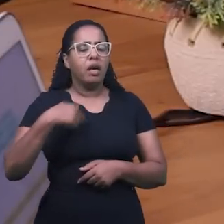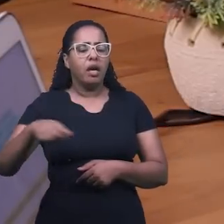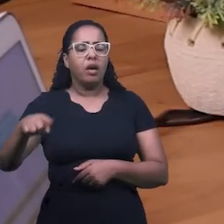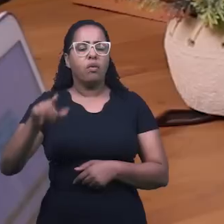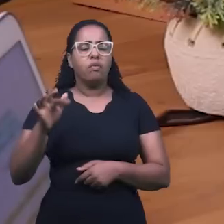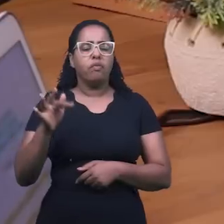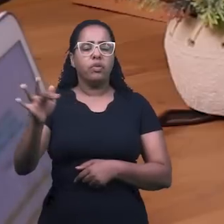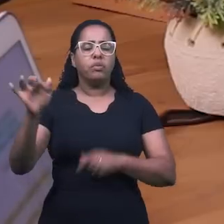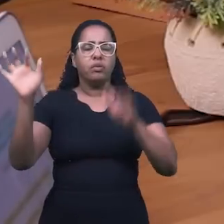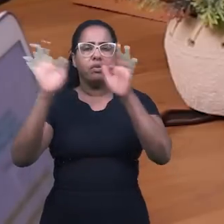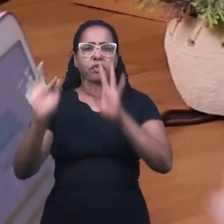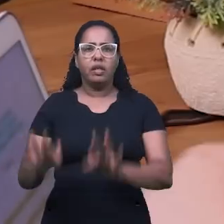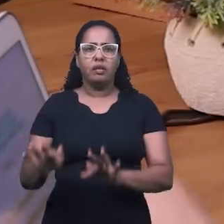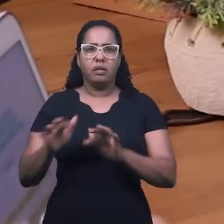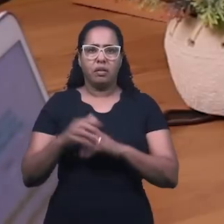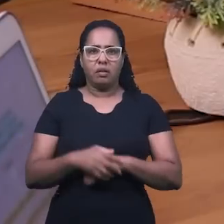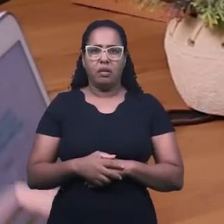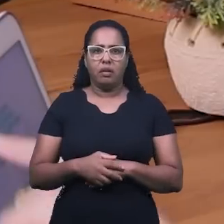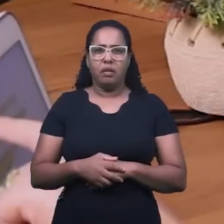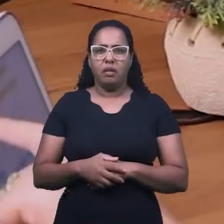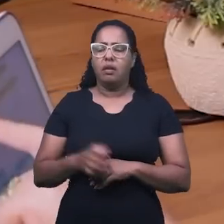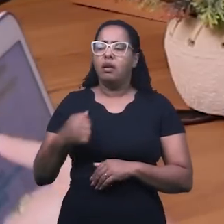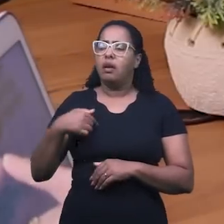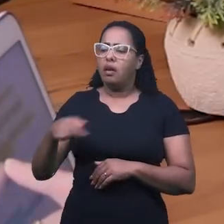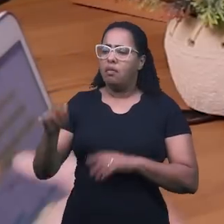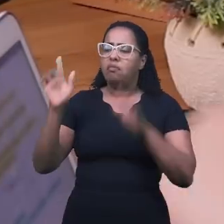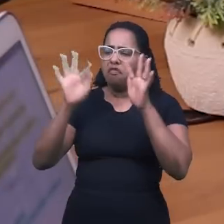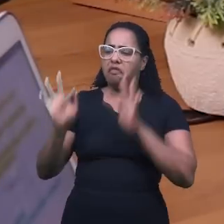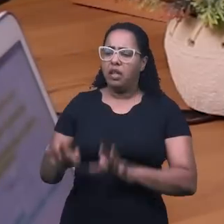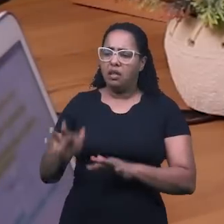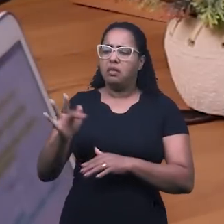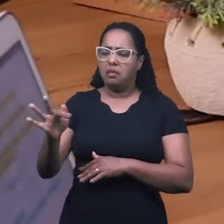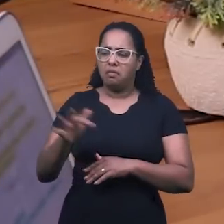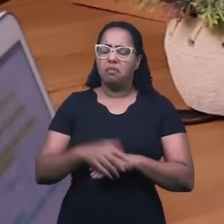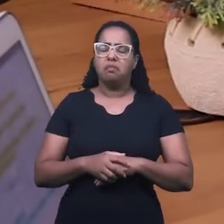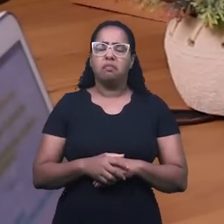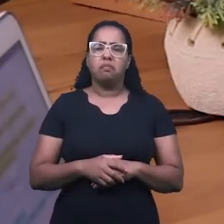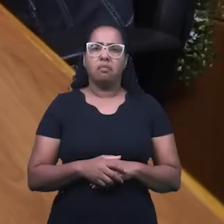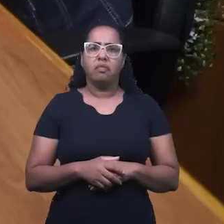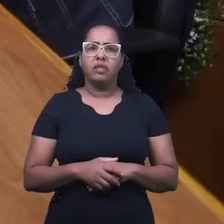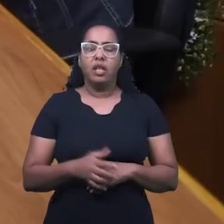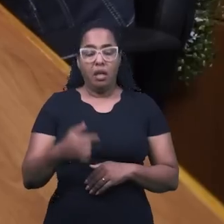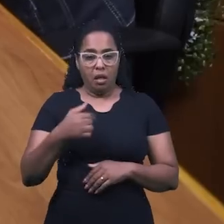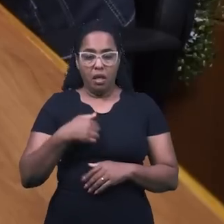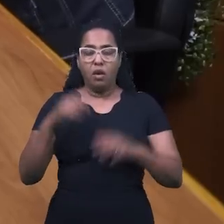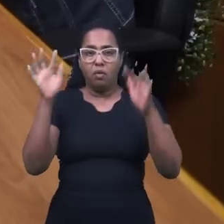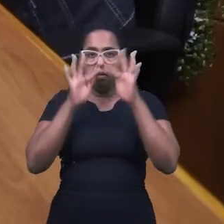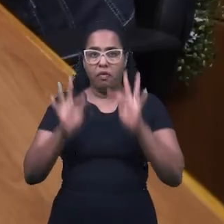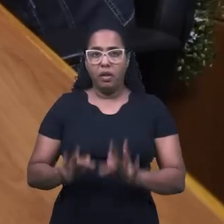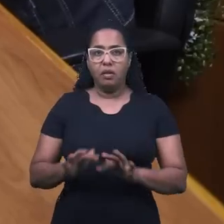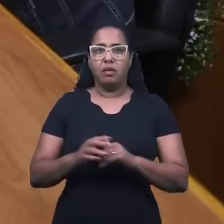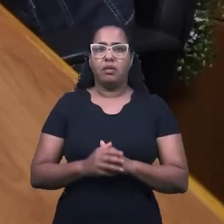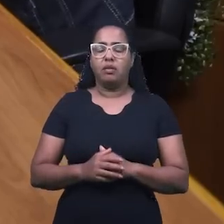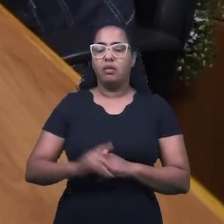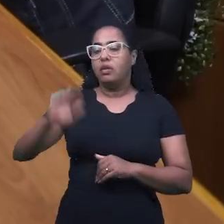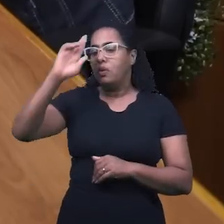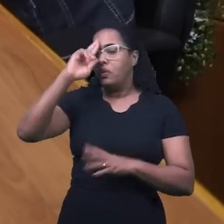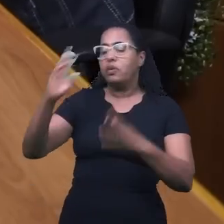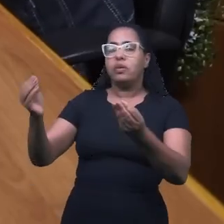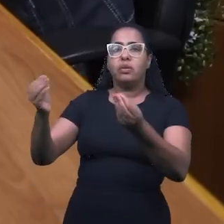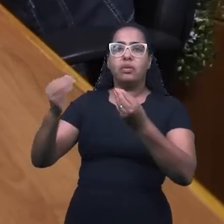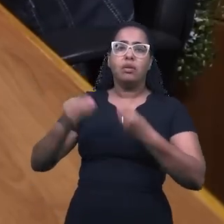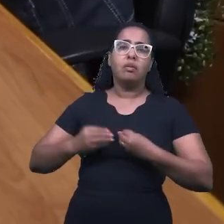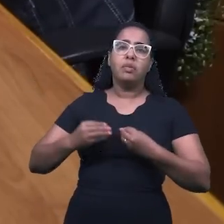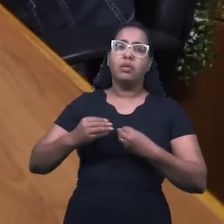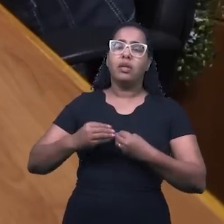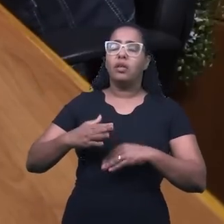mãe, eu vou ser feliz. Eu disse para ela, eu vou ser feliz. E eu sou feliz. E o